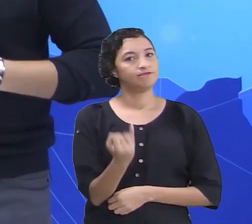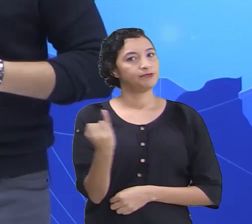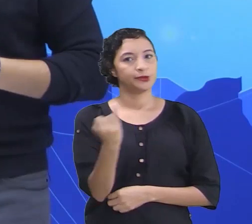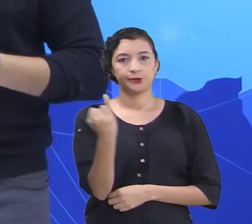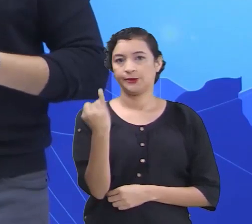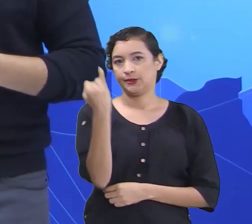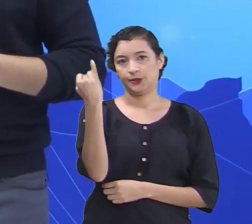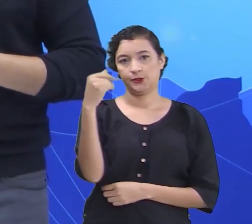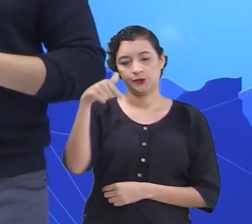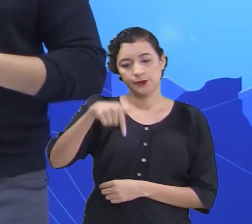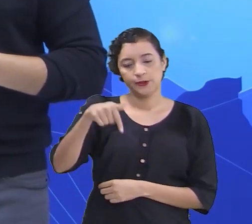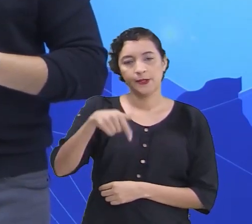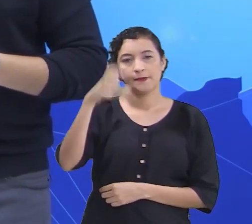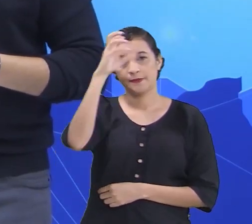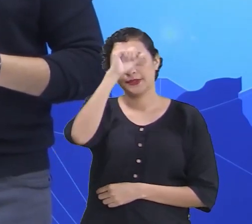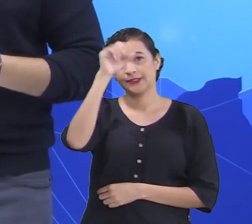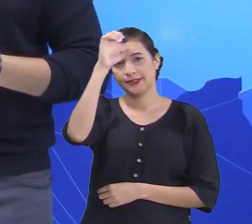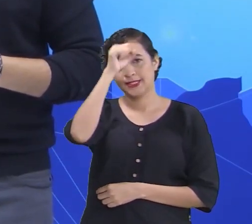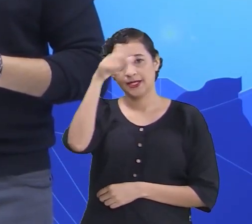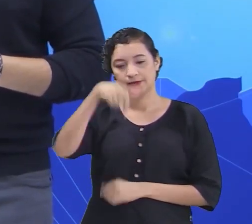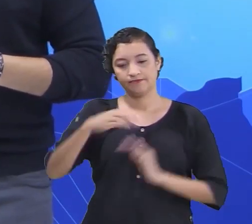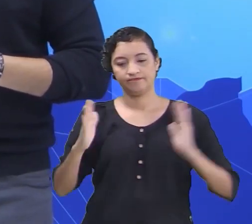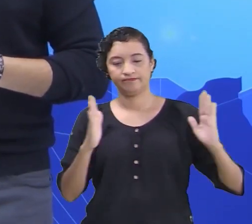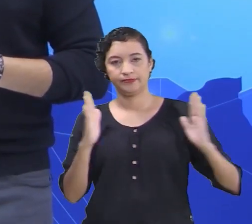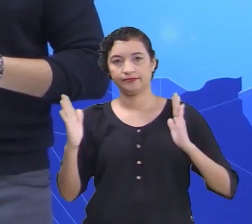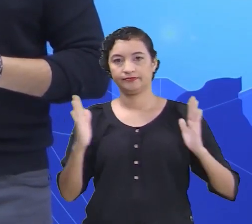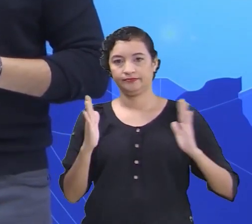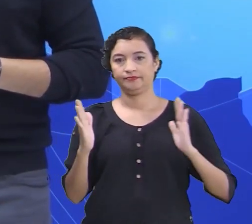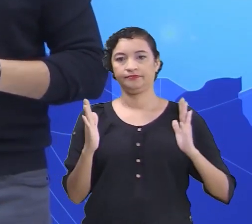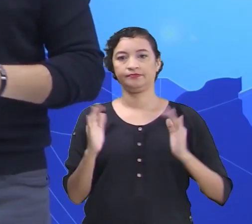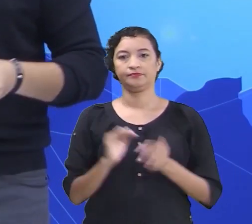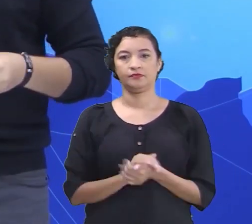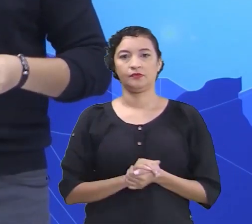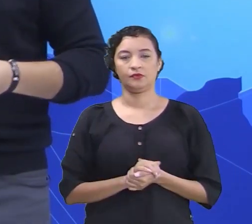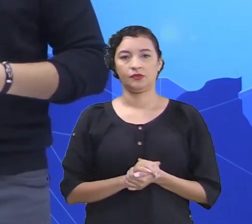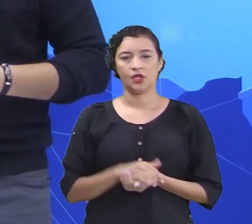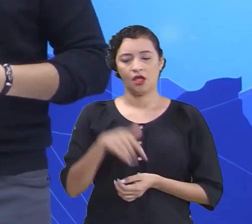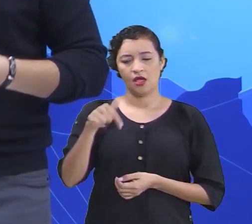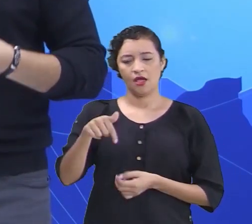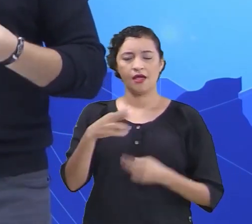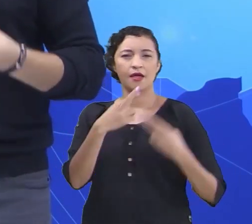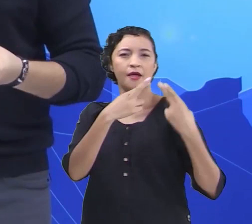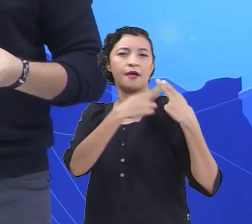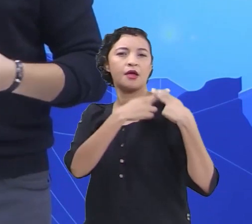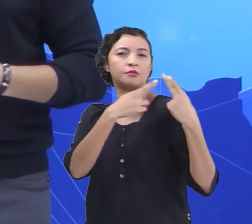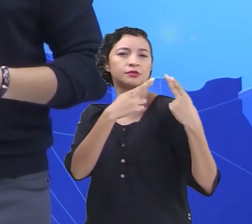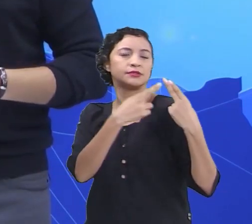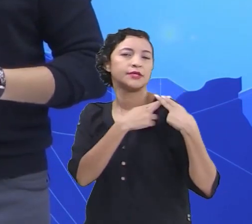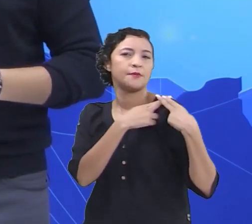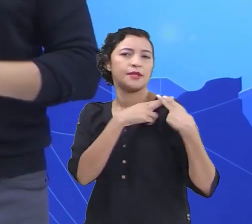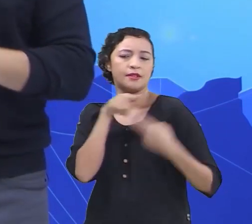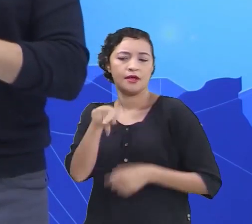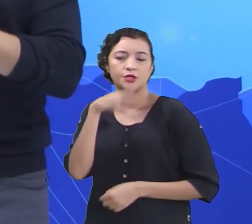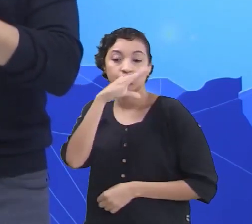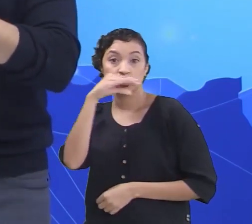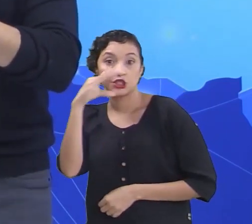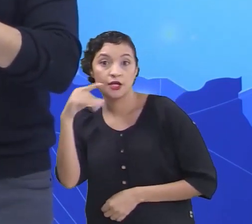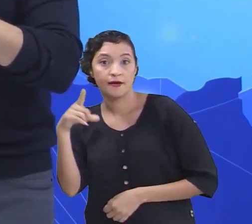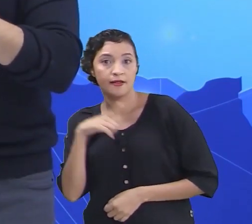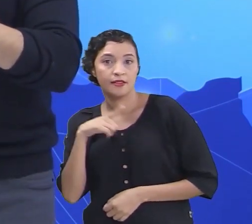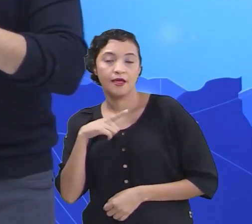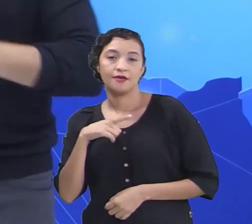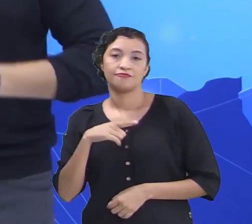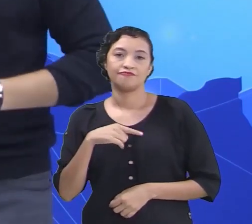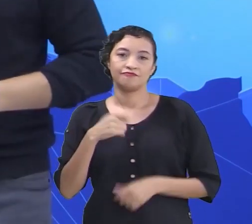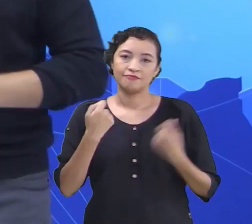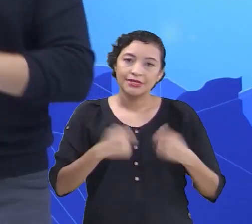chaves nesse processo de ensino e aprendizagem nesse momento, certo? Essa questão de responsabilidade que é despertada nas crianças depende muito também